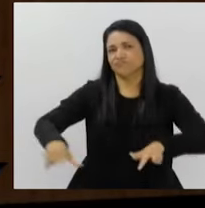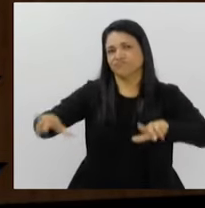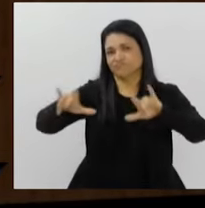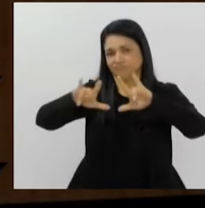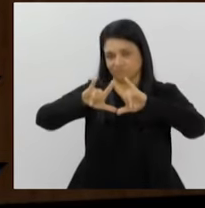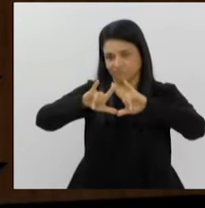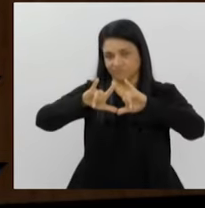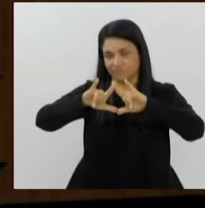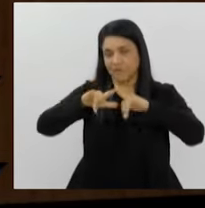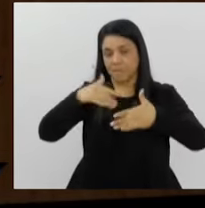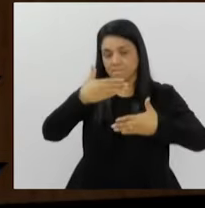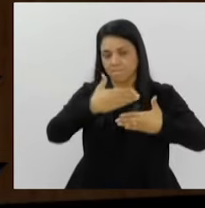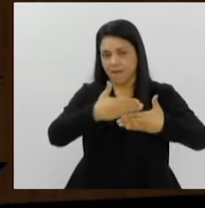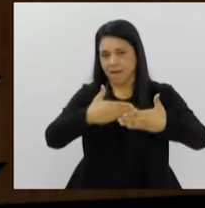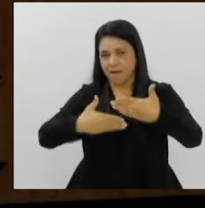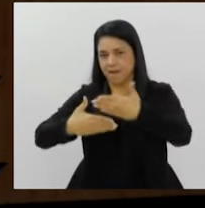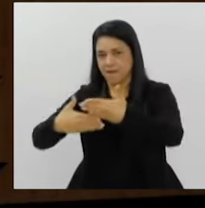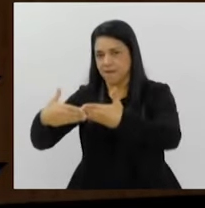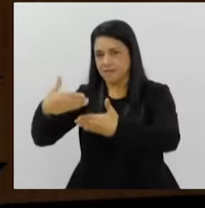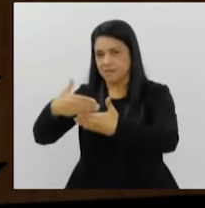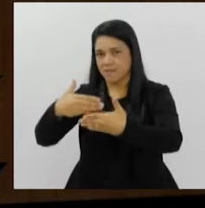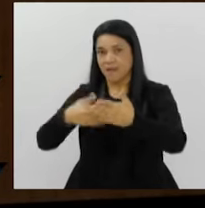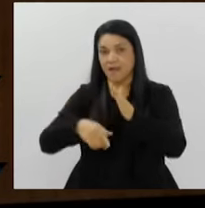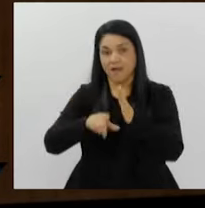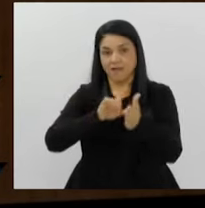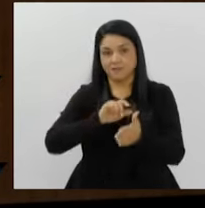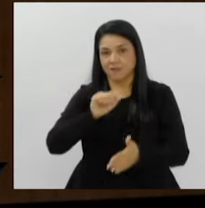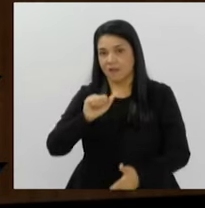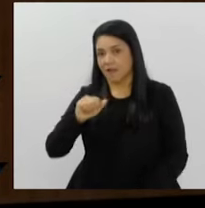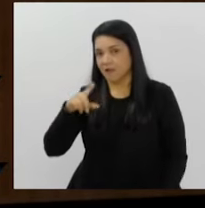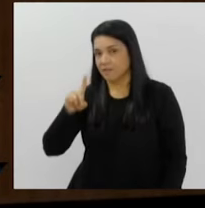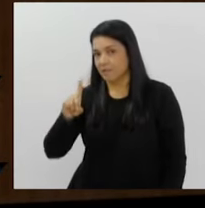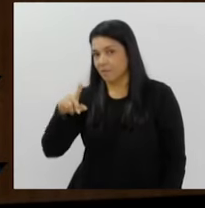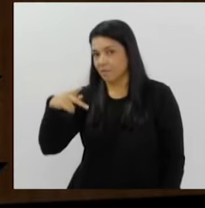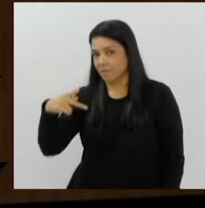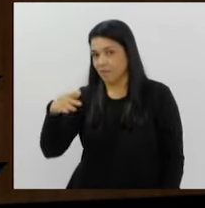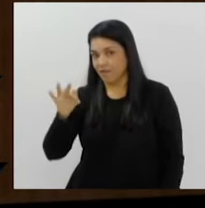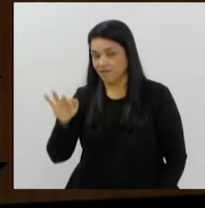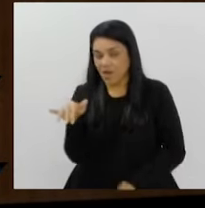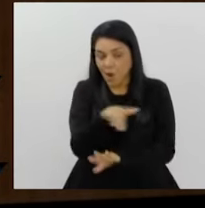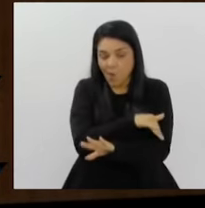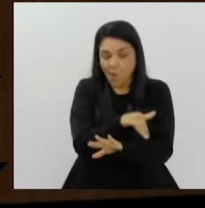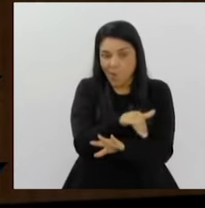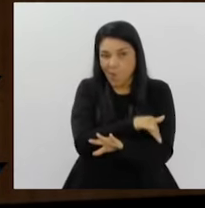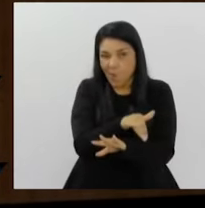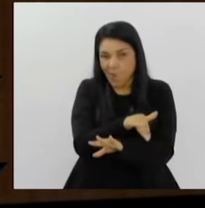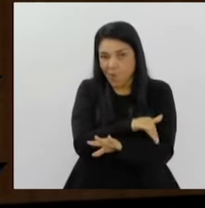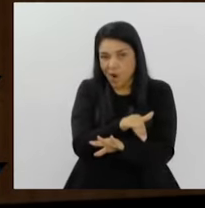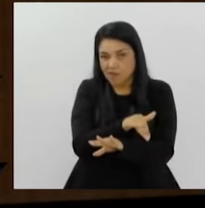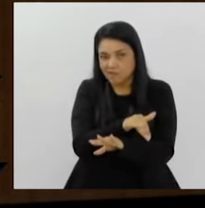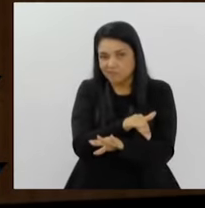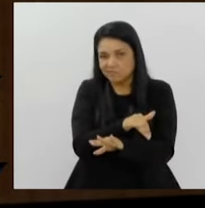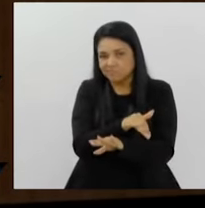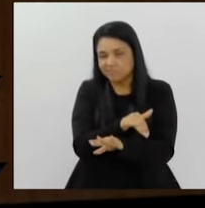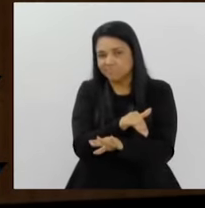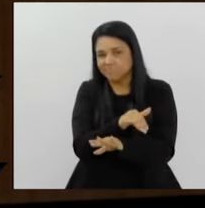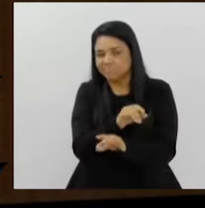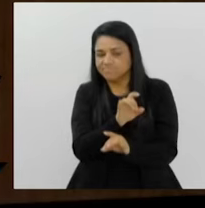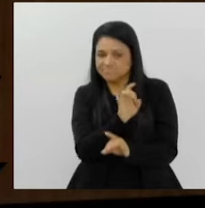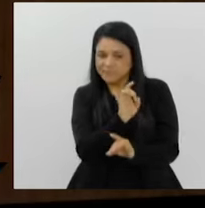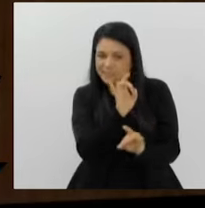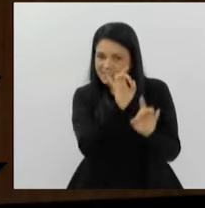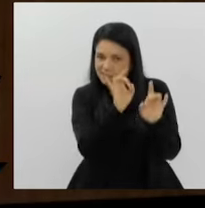As barricadas, antes da DPF, ficavam em ruas pontuais. Hoje